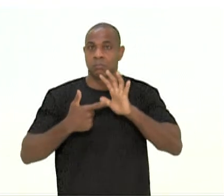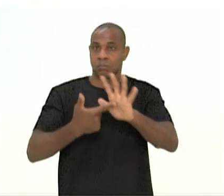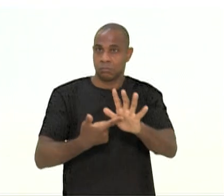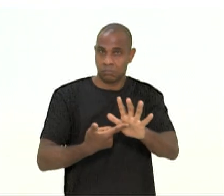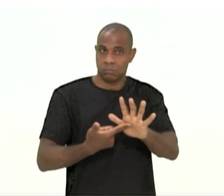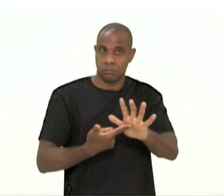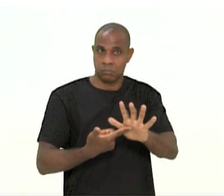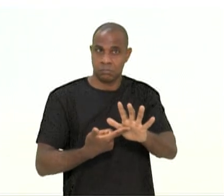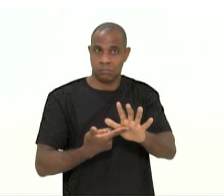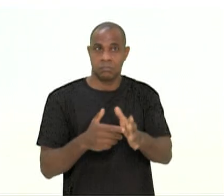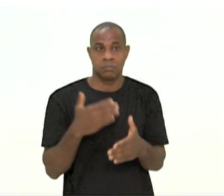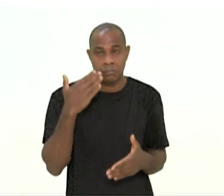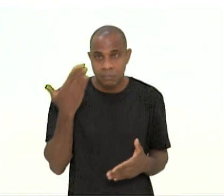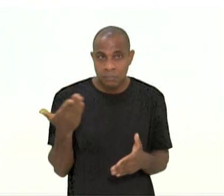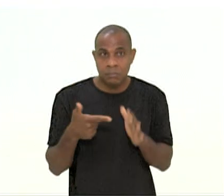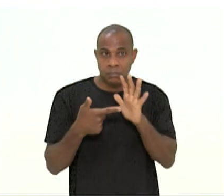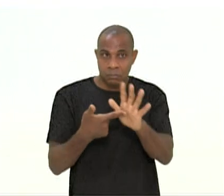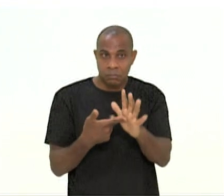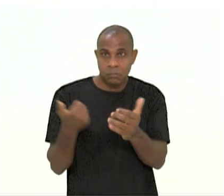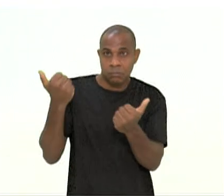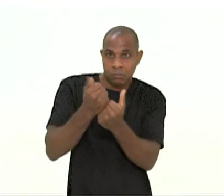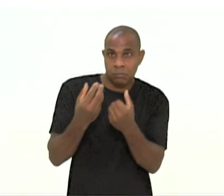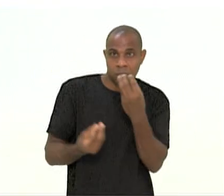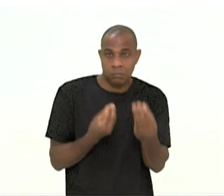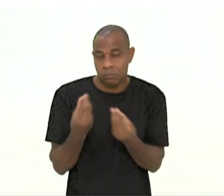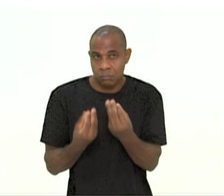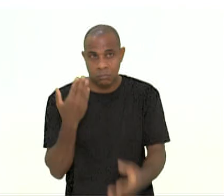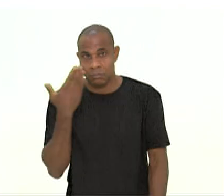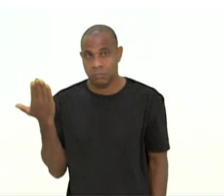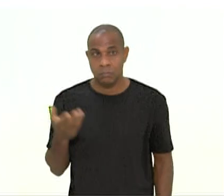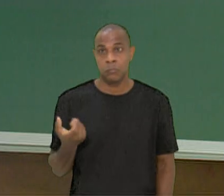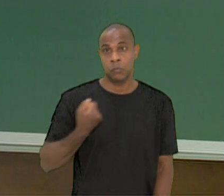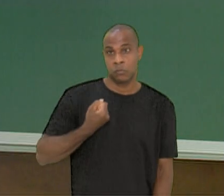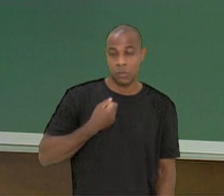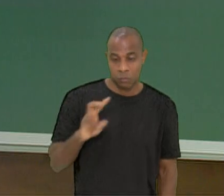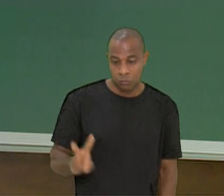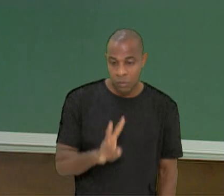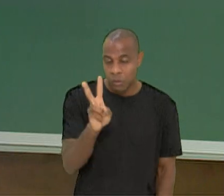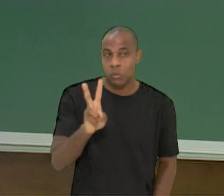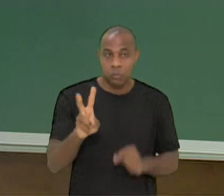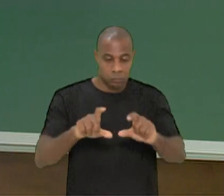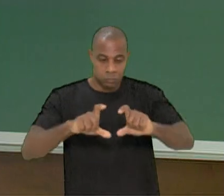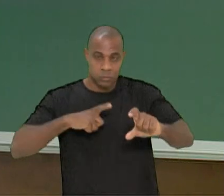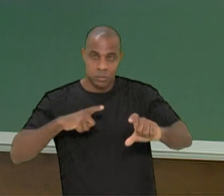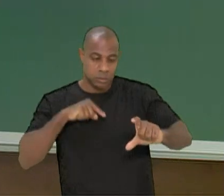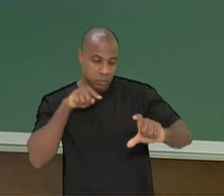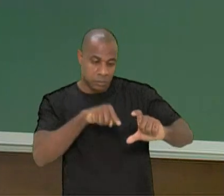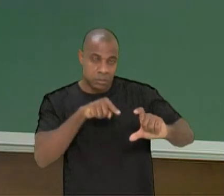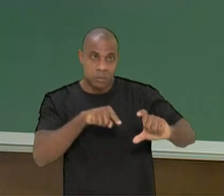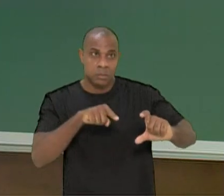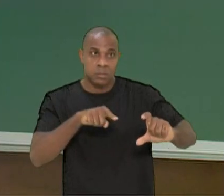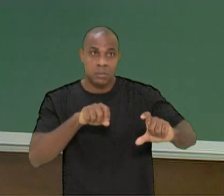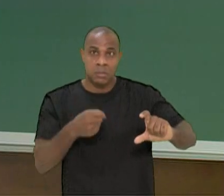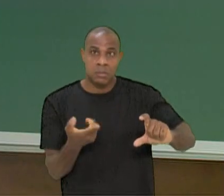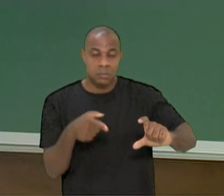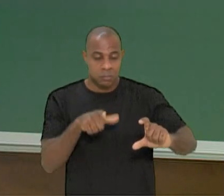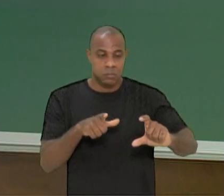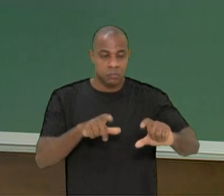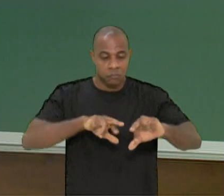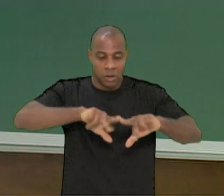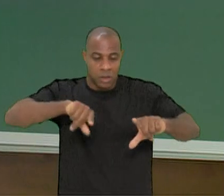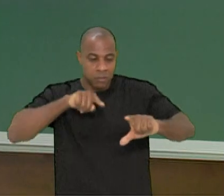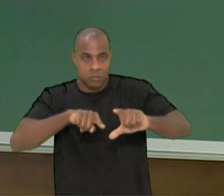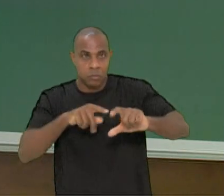específicos. O que eu quero dizer com isso? O valor numérico da expressão é o valor que você obtém quando no lugar da variável